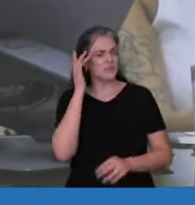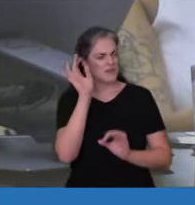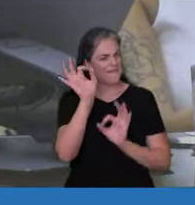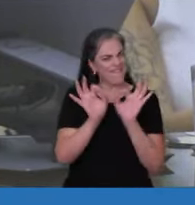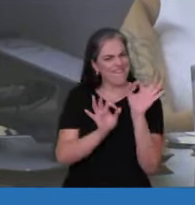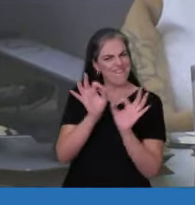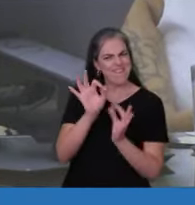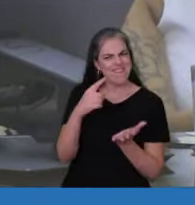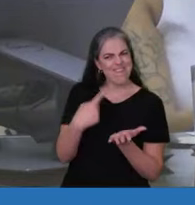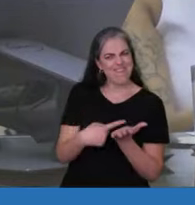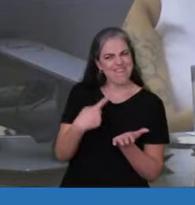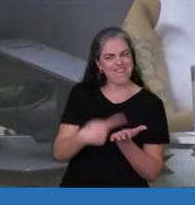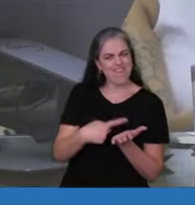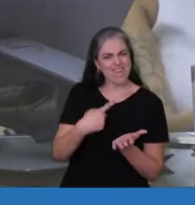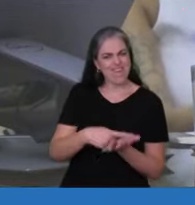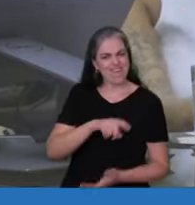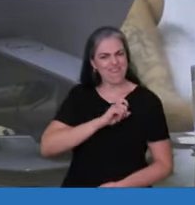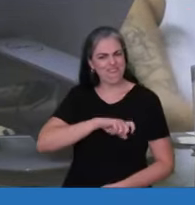estruturalmente,